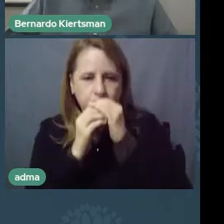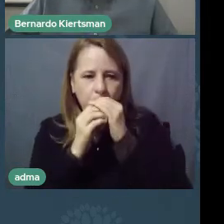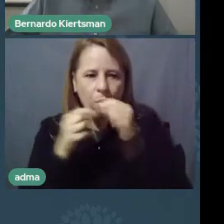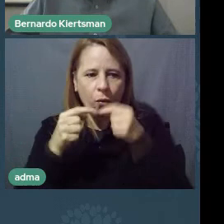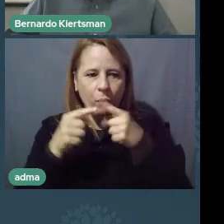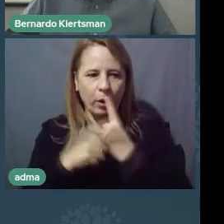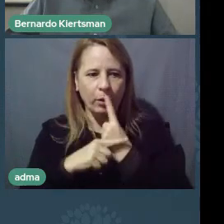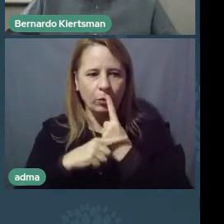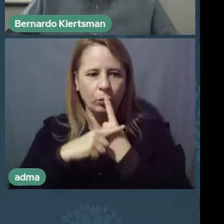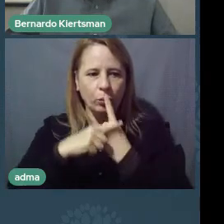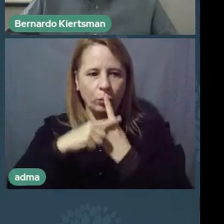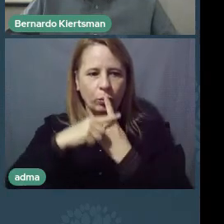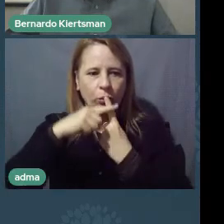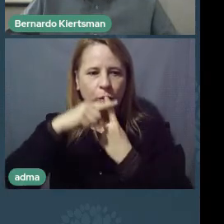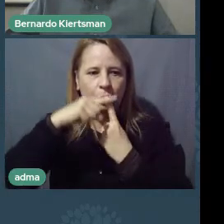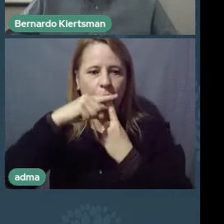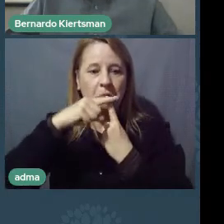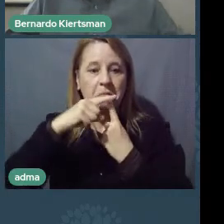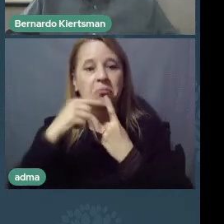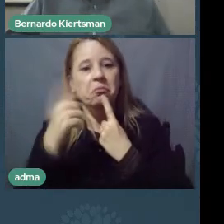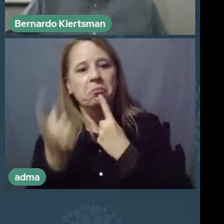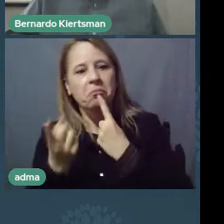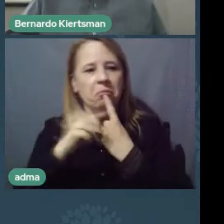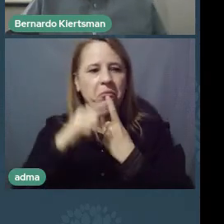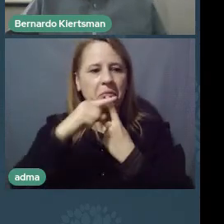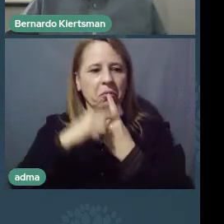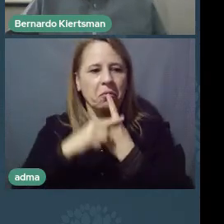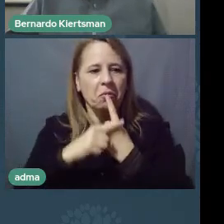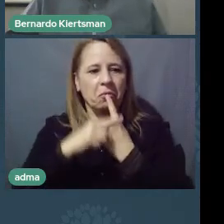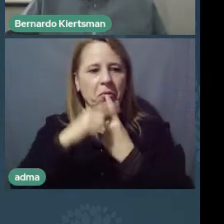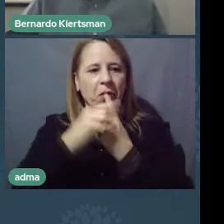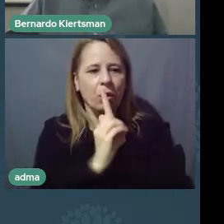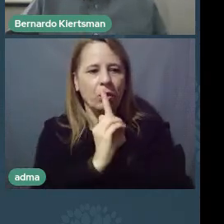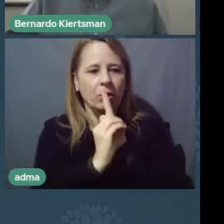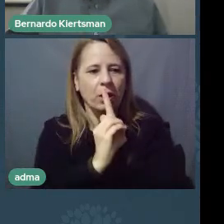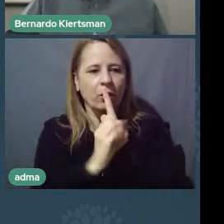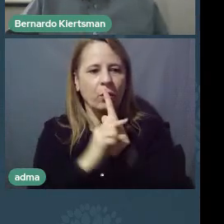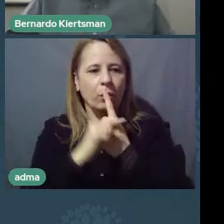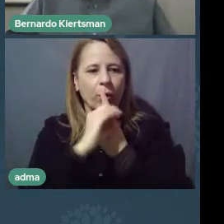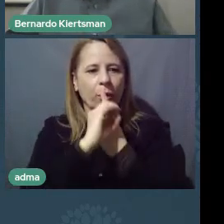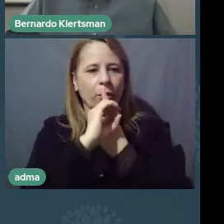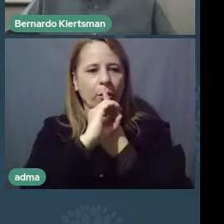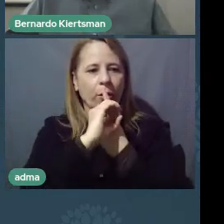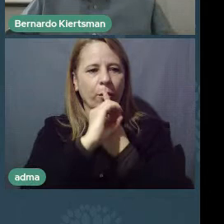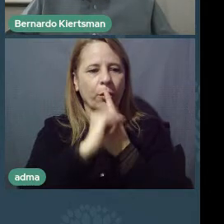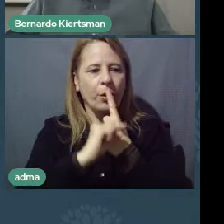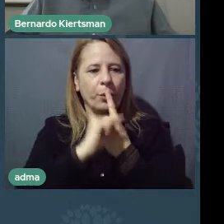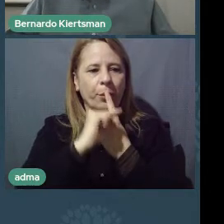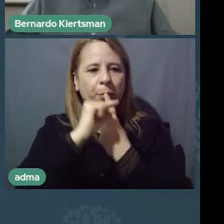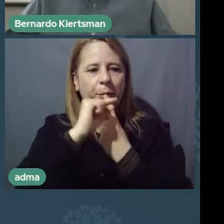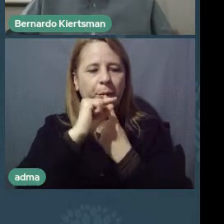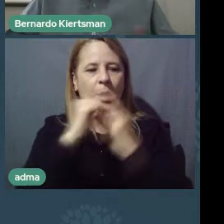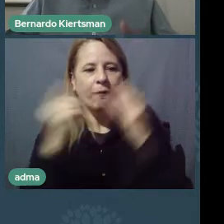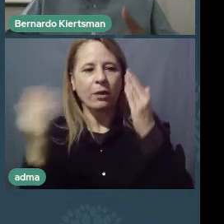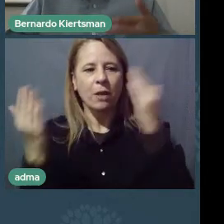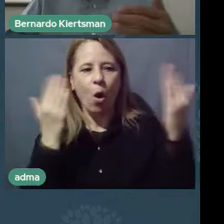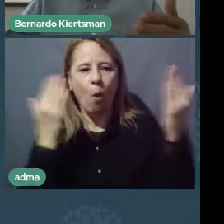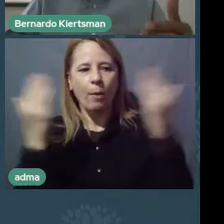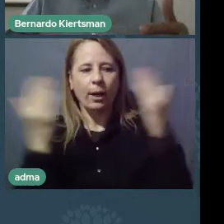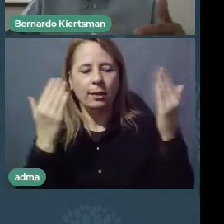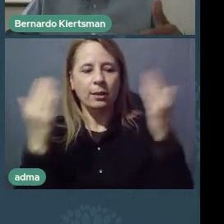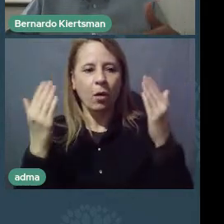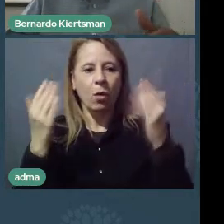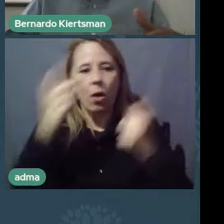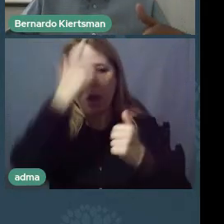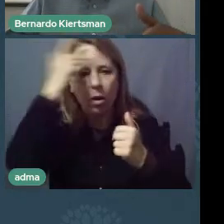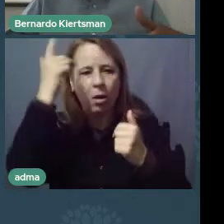e aí você vai ver aonde essa setinha vai parar e você vai comparar com a população em geral. E isso é